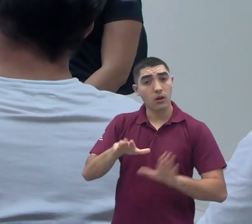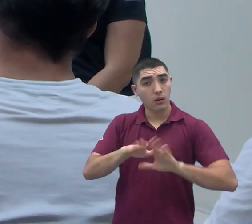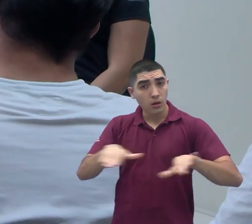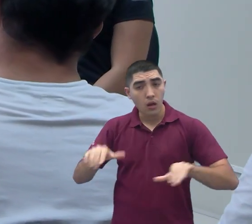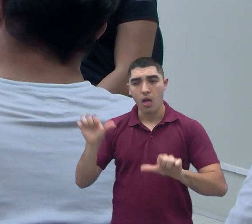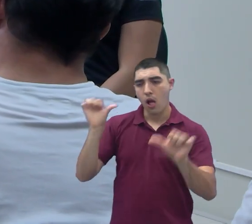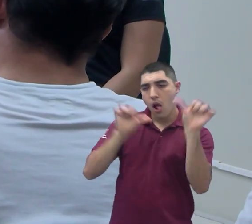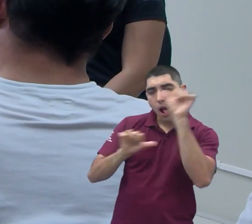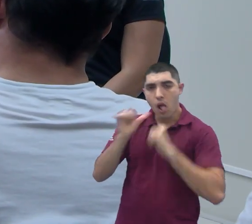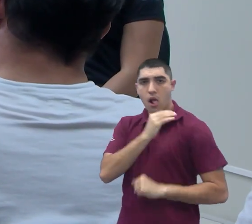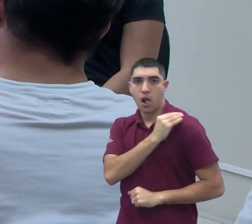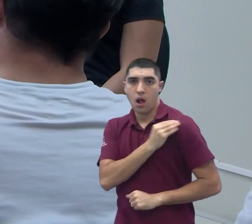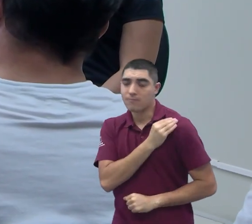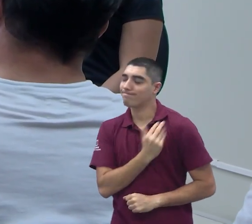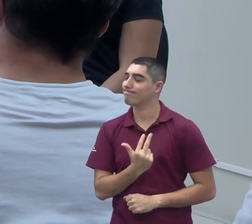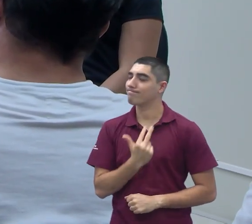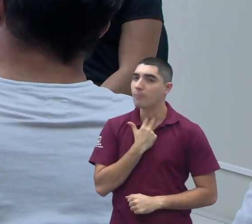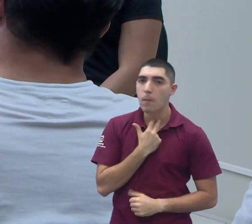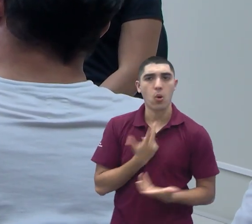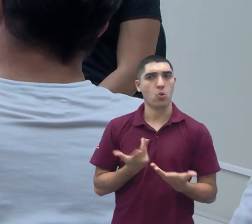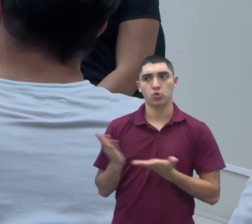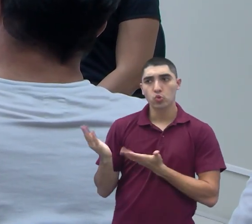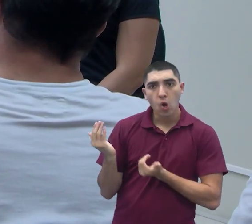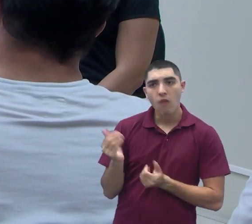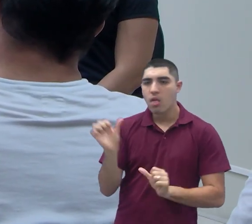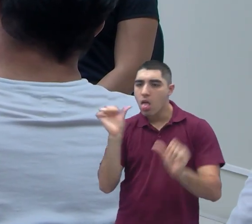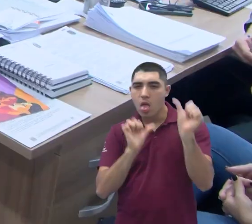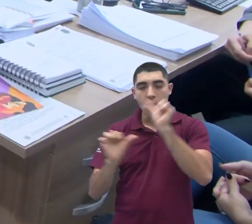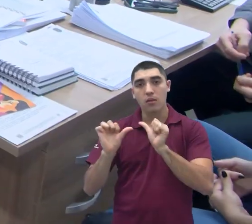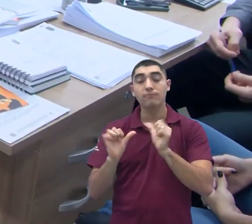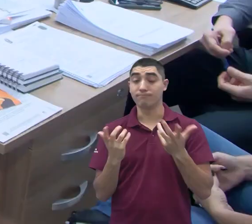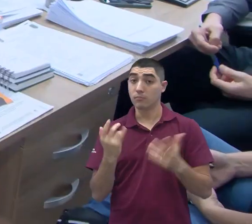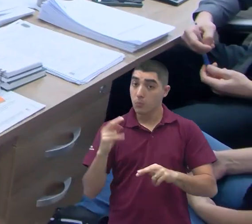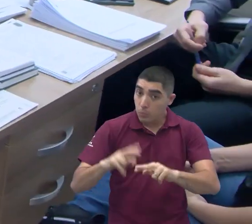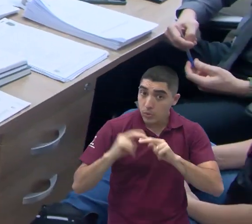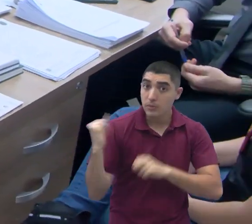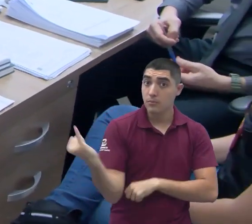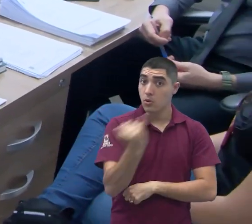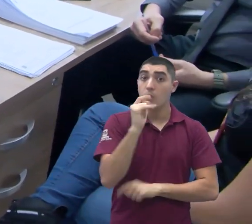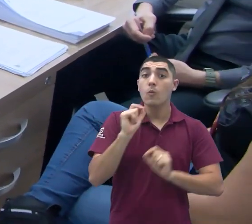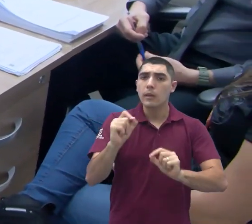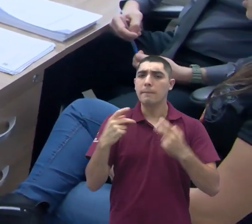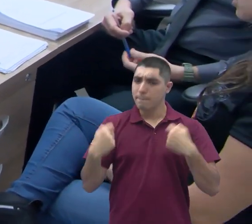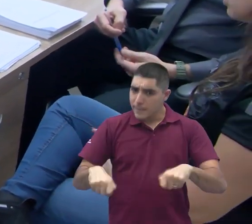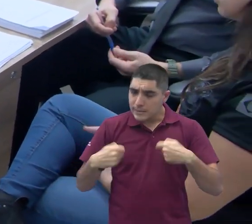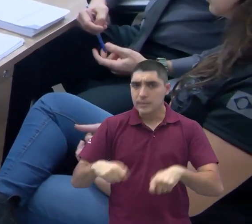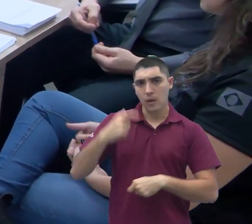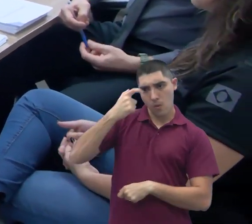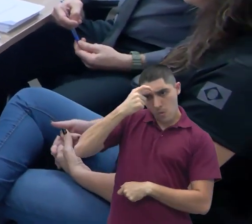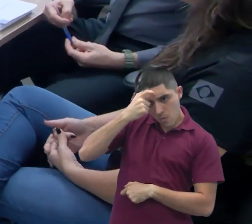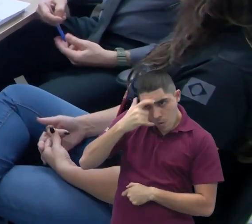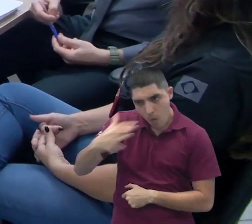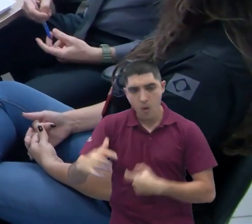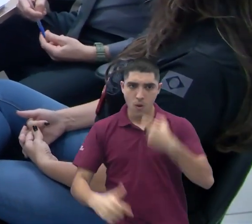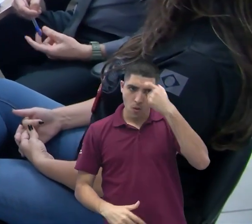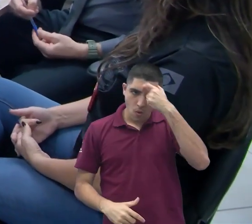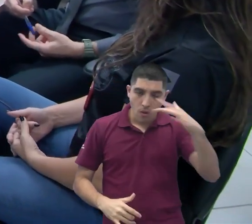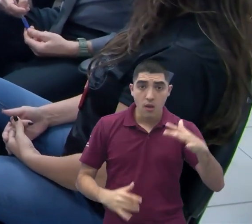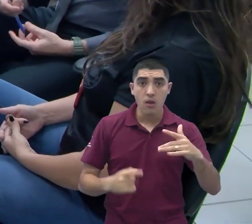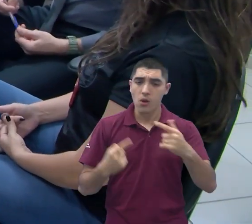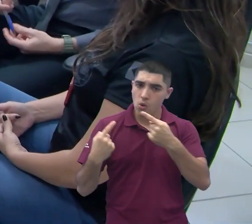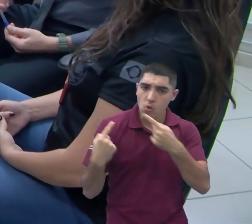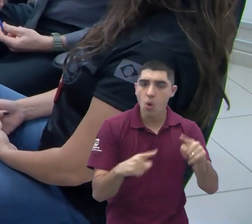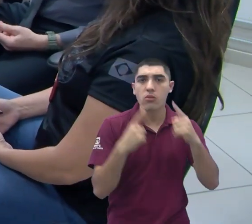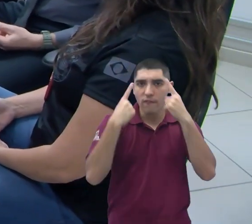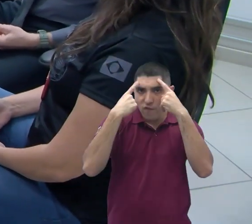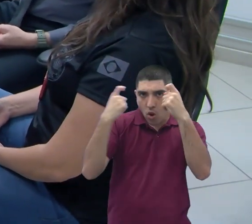contato precoce com bebidas alcoólicas por parte dos jovens e defenderam a importância de ampliar campanhas de conscientização